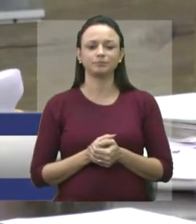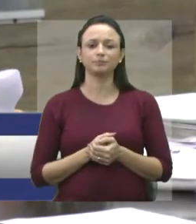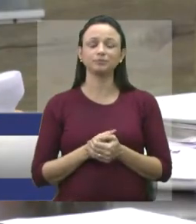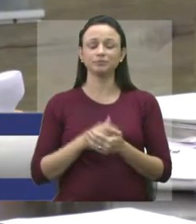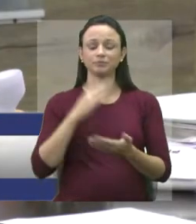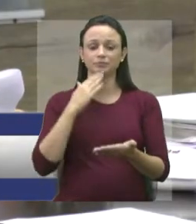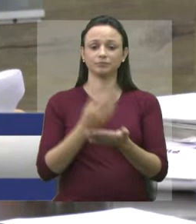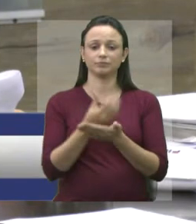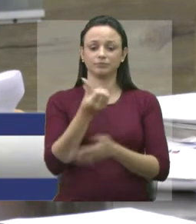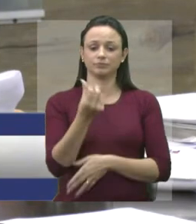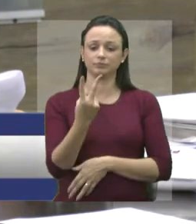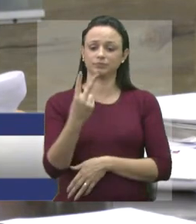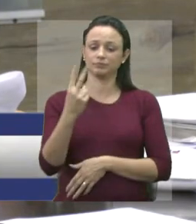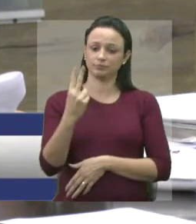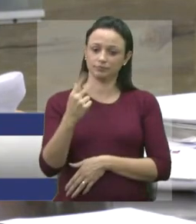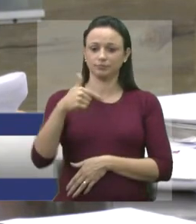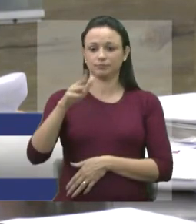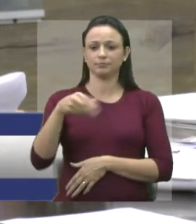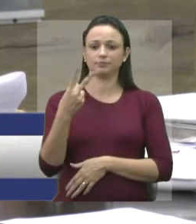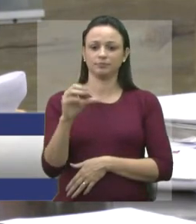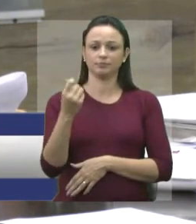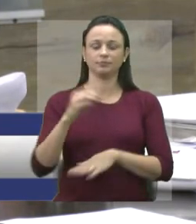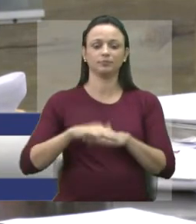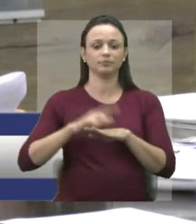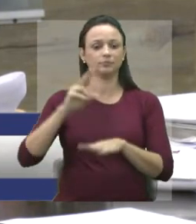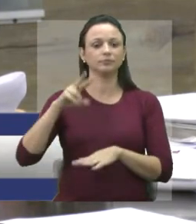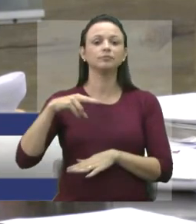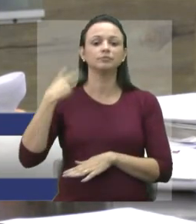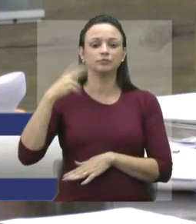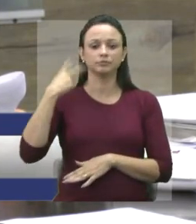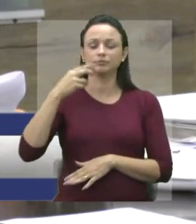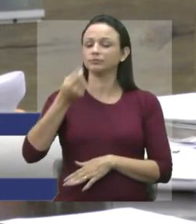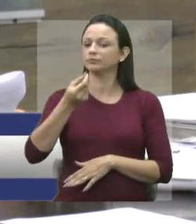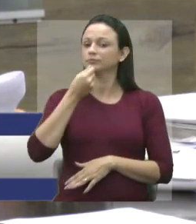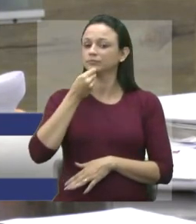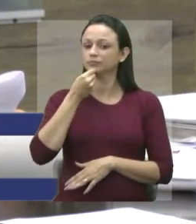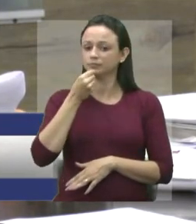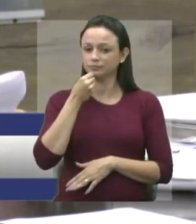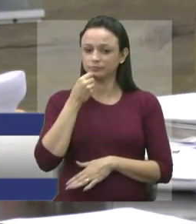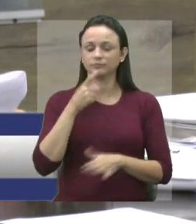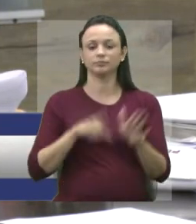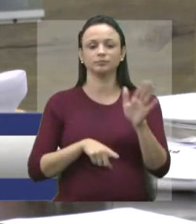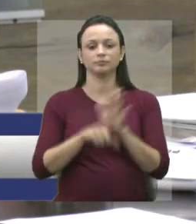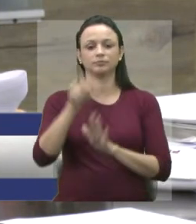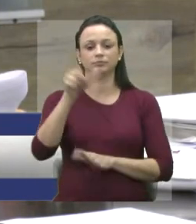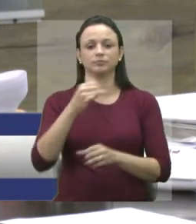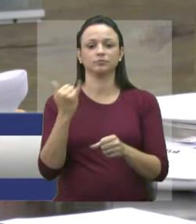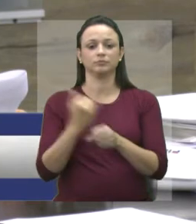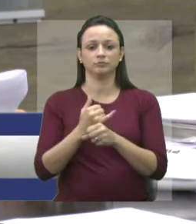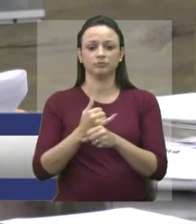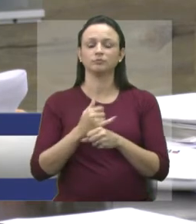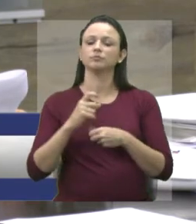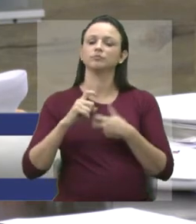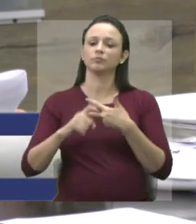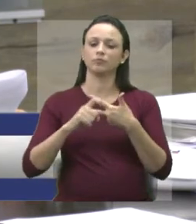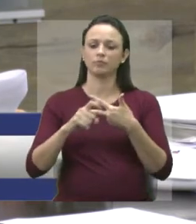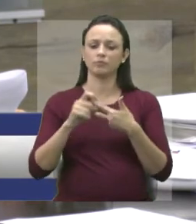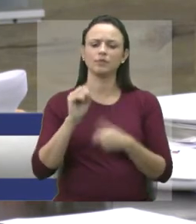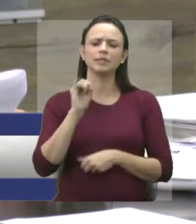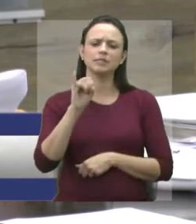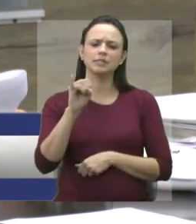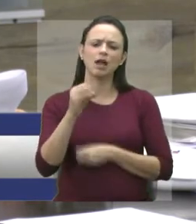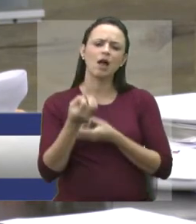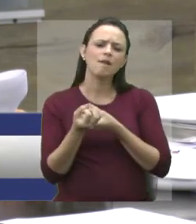Requerimento 627/2019, autoria vereador Luiz Henrique Chupeta. Indagando ao chefe do executivo se procede a